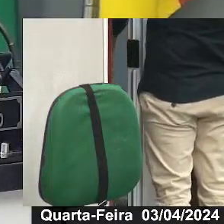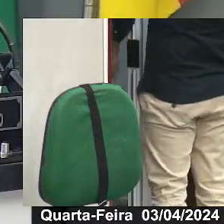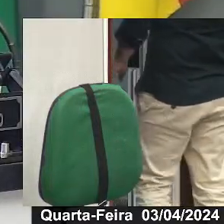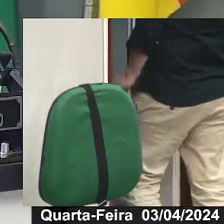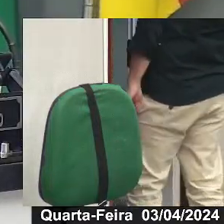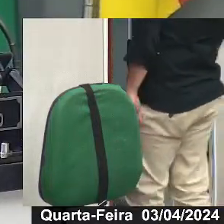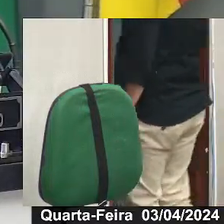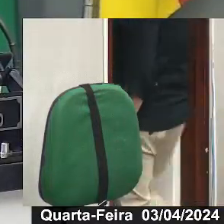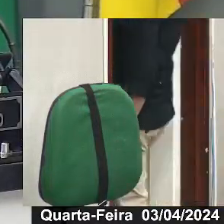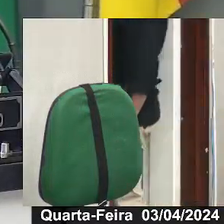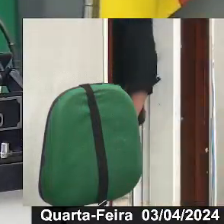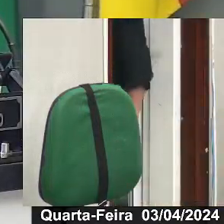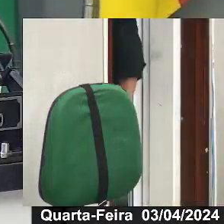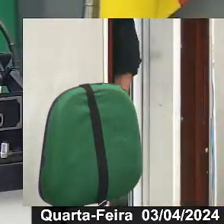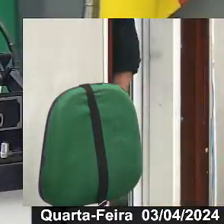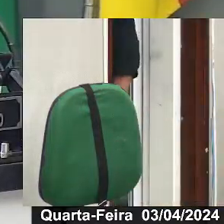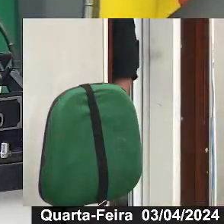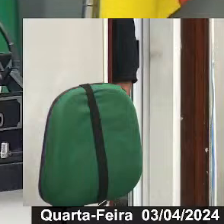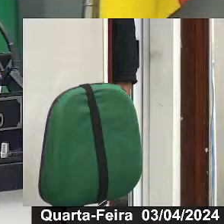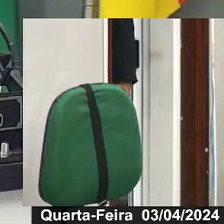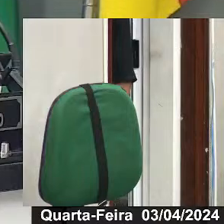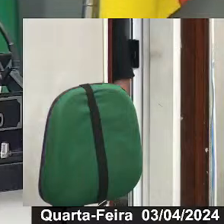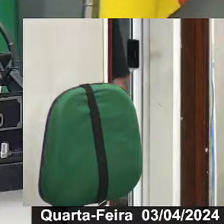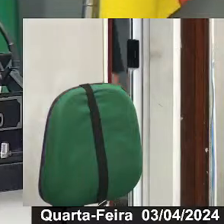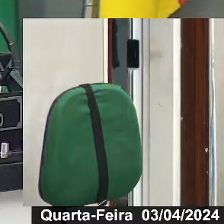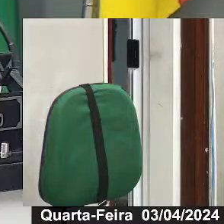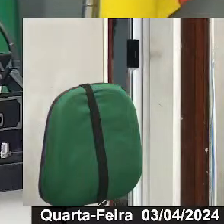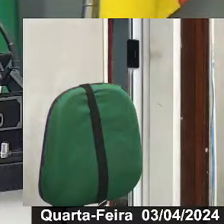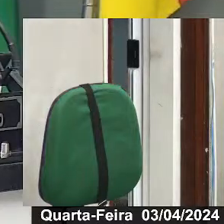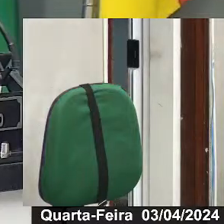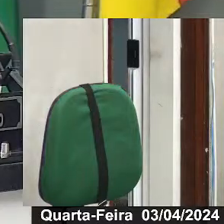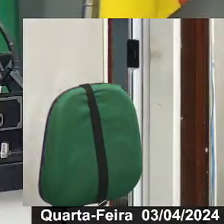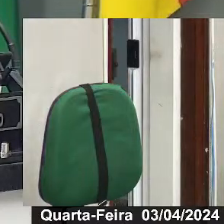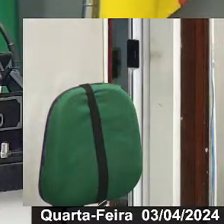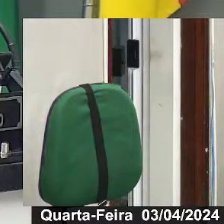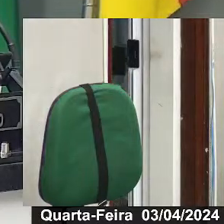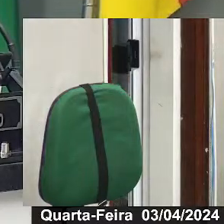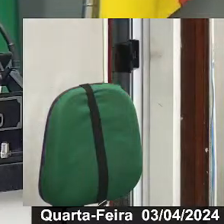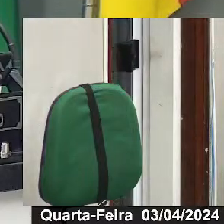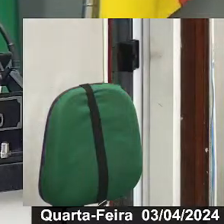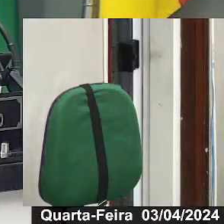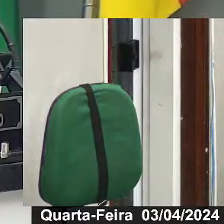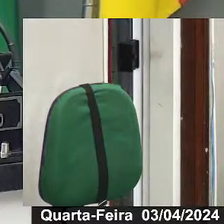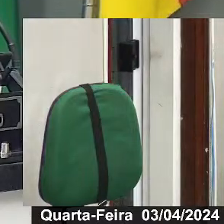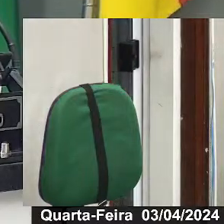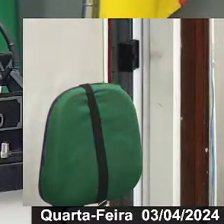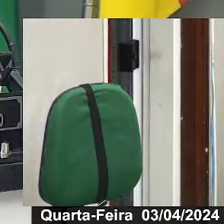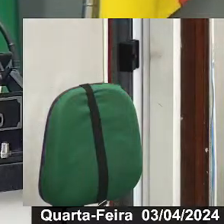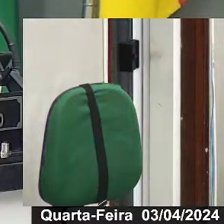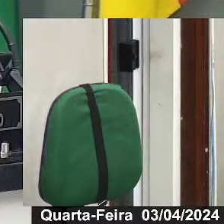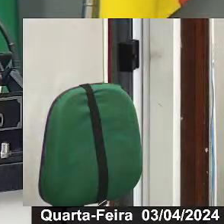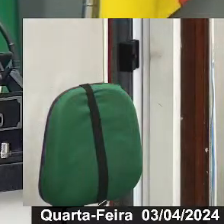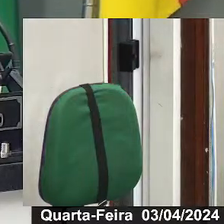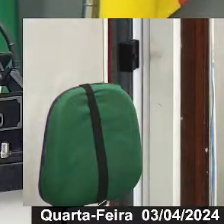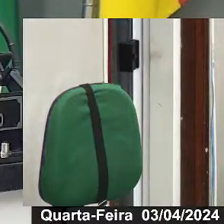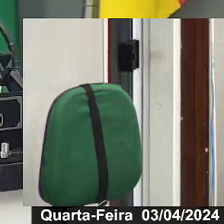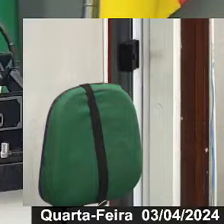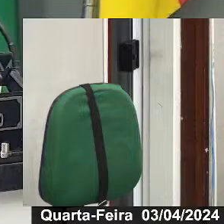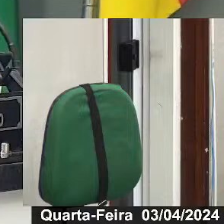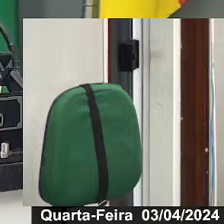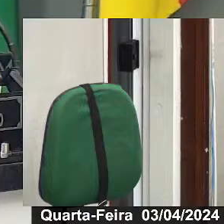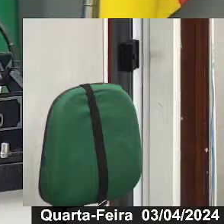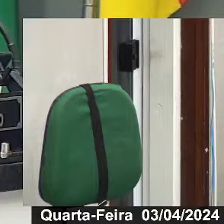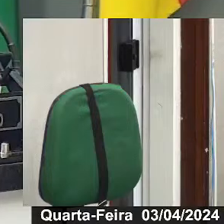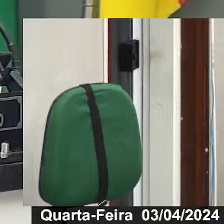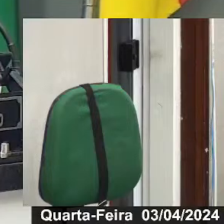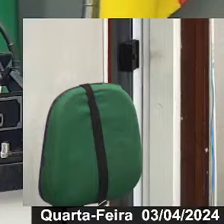preocupando muito na cidade, os terrenos vazios, terrenos aí que estão abandonados com mato, com